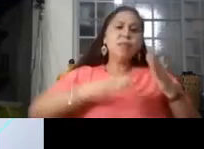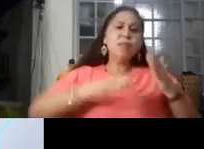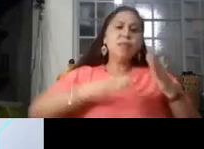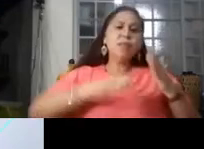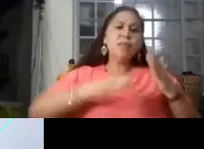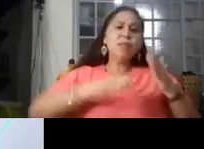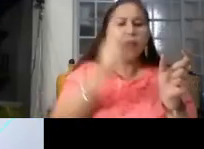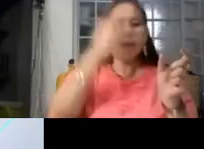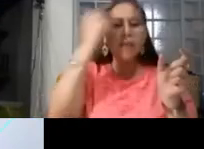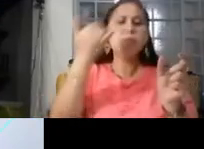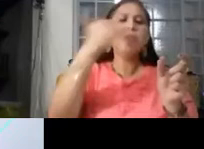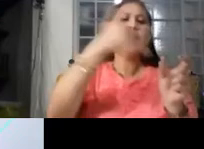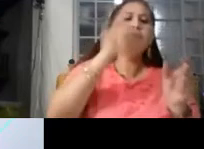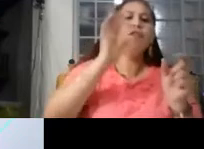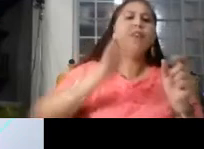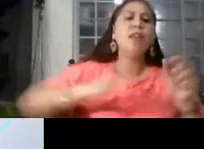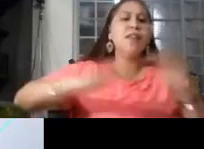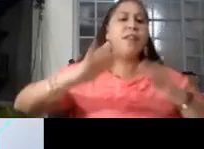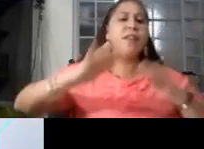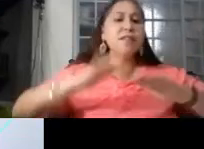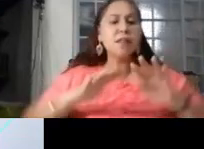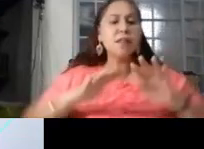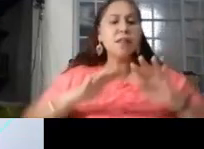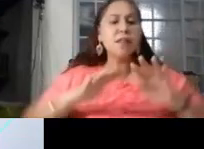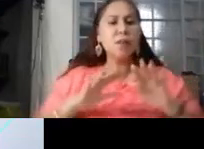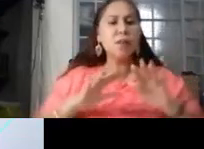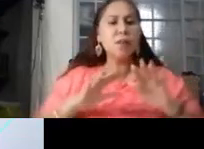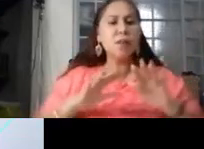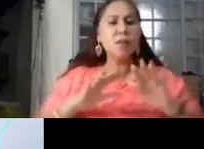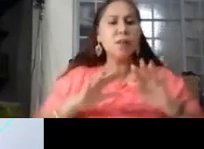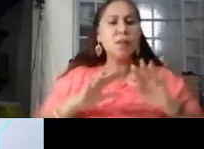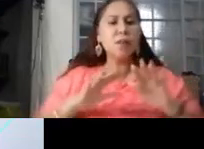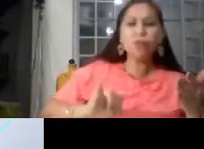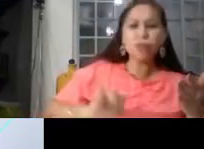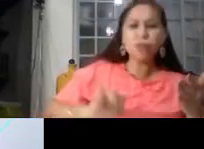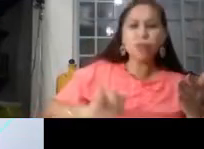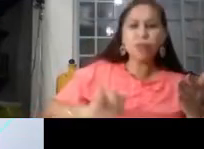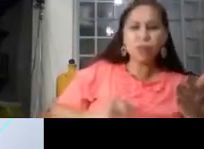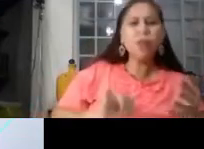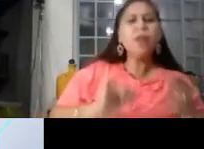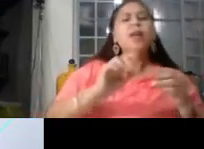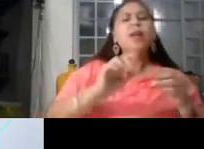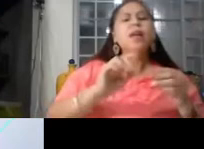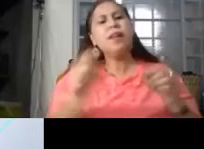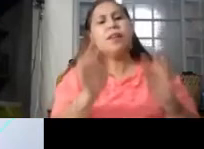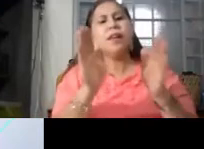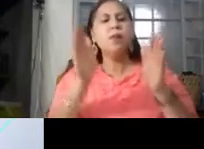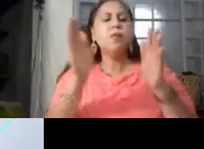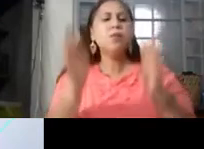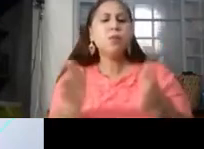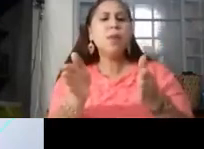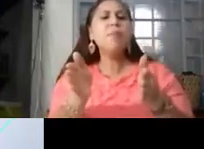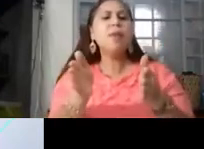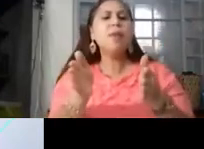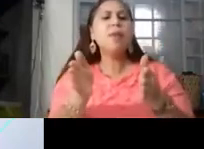Vai ter o sujeito, que é a pessoa de quem se fala, vai ter a ação, o que ele fez ou o que ele sofreu, e também vai ter